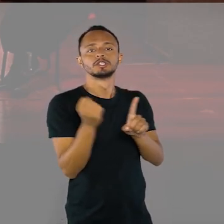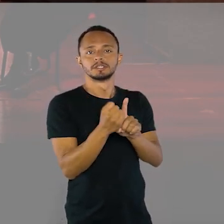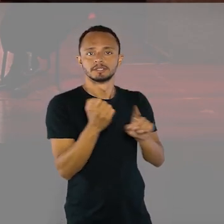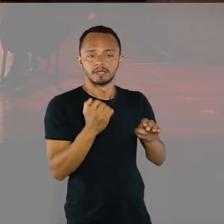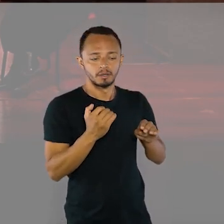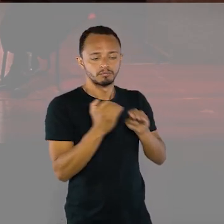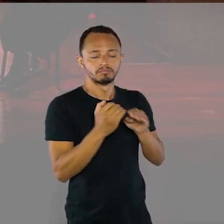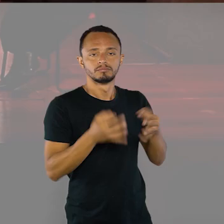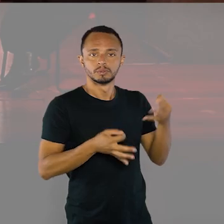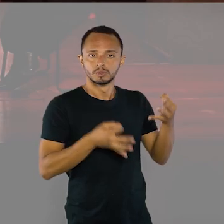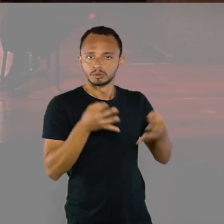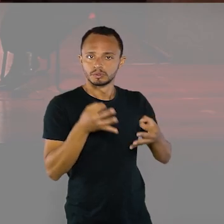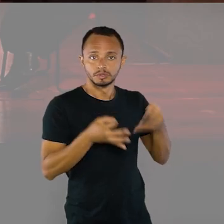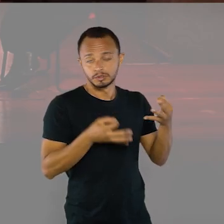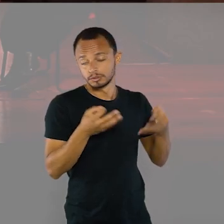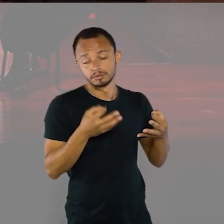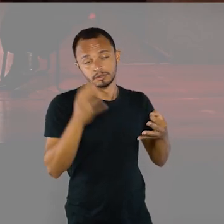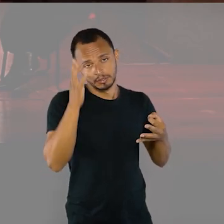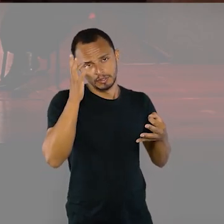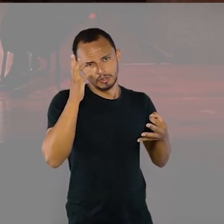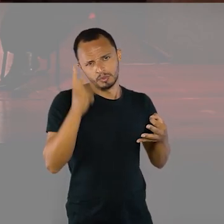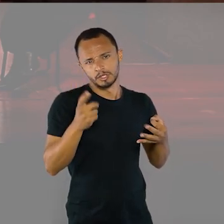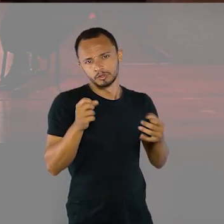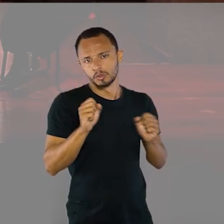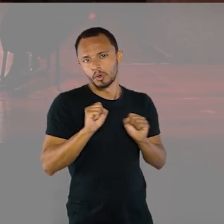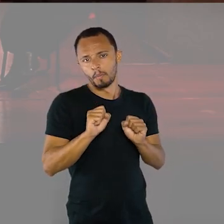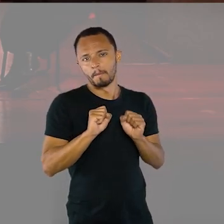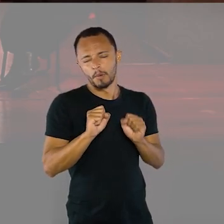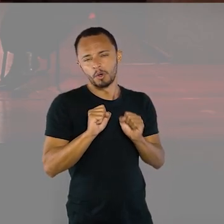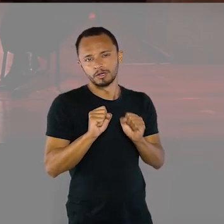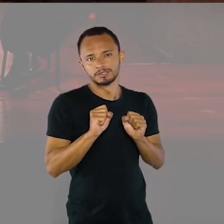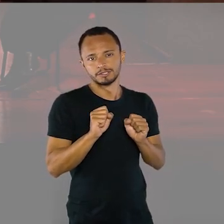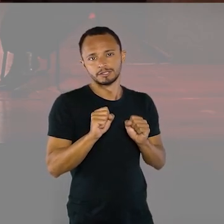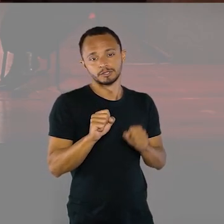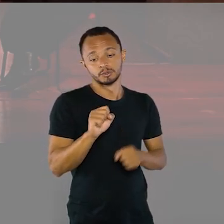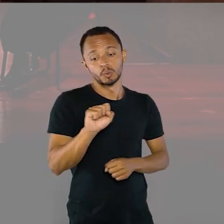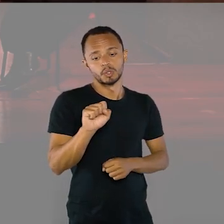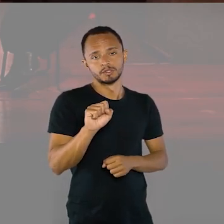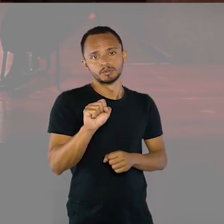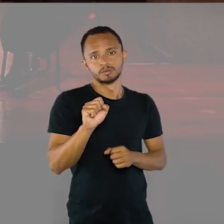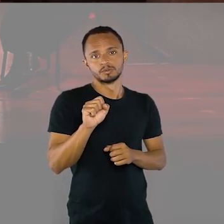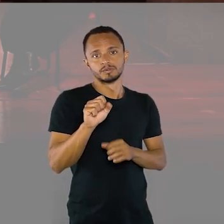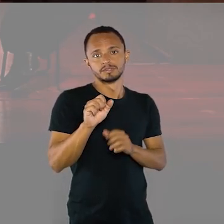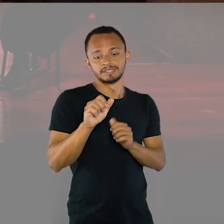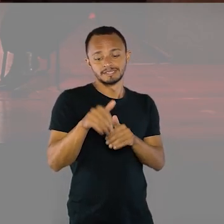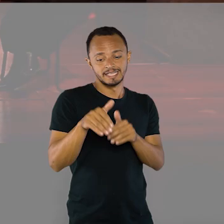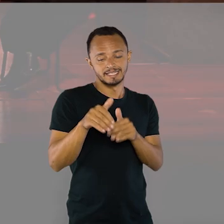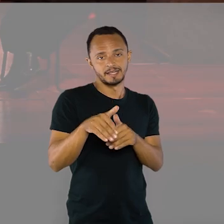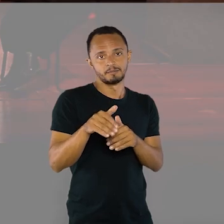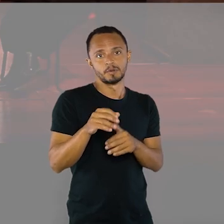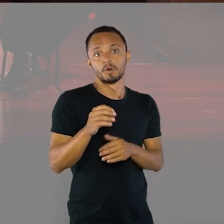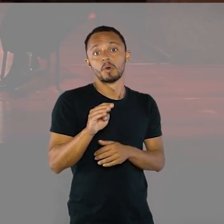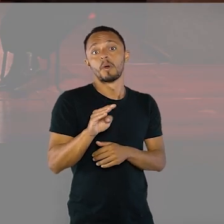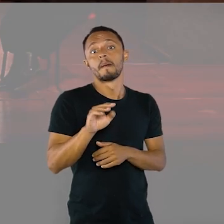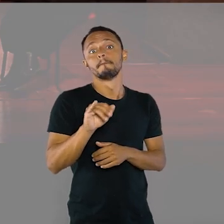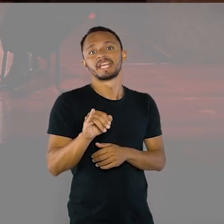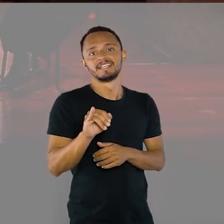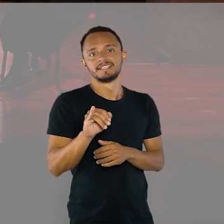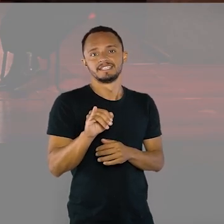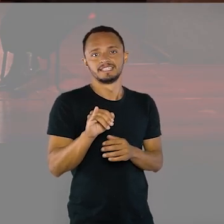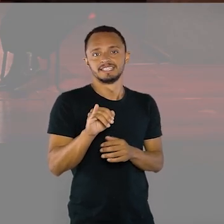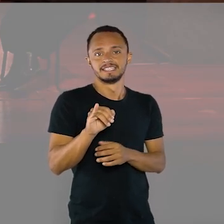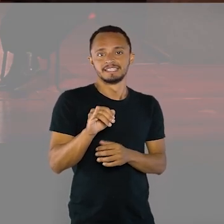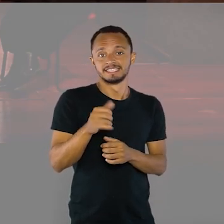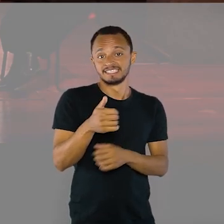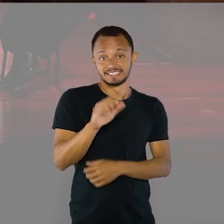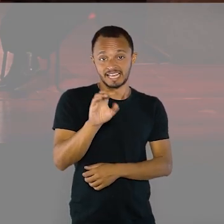social. E eu acho que é isso que a gente pode e deve levar nesse 8 de setembro, o bicentenário da independência. Deveria ter